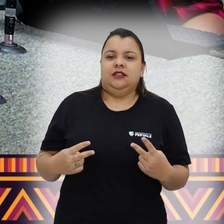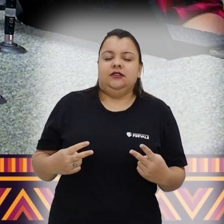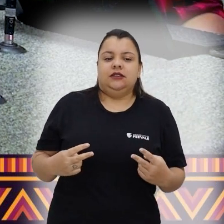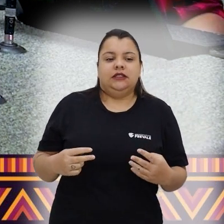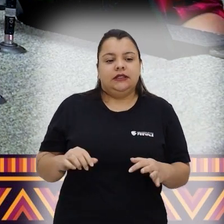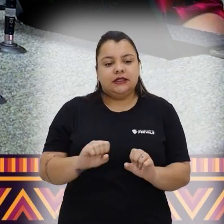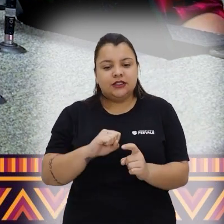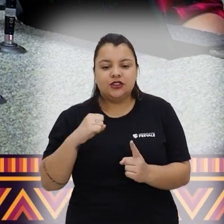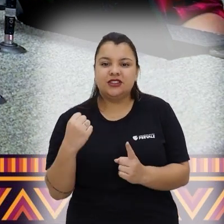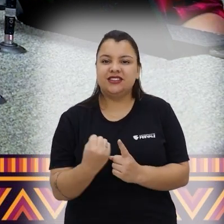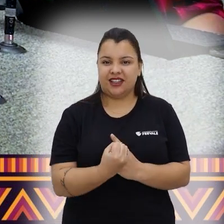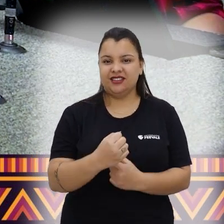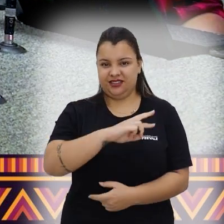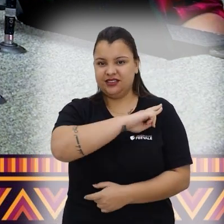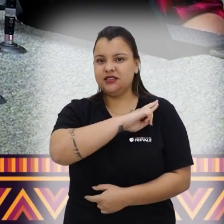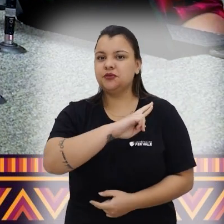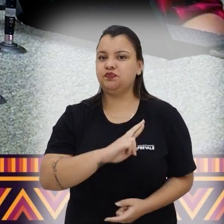social, religioso social,